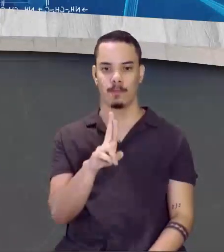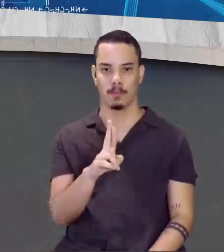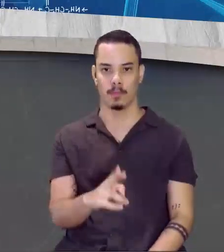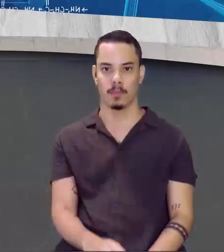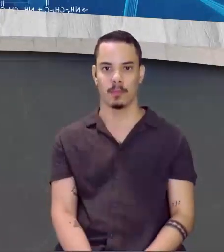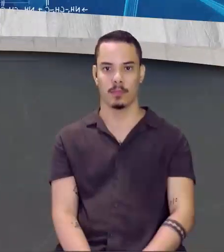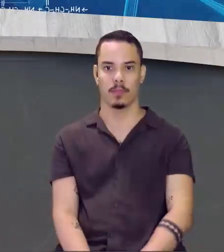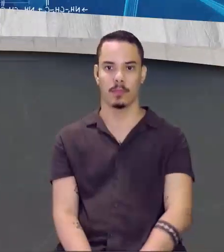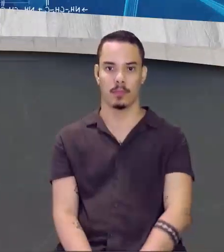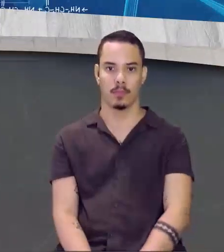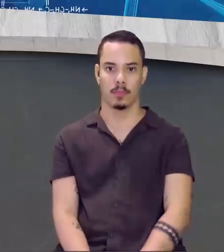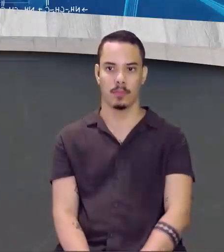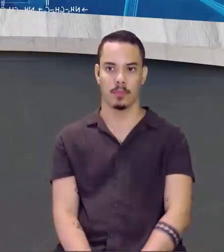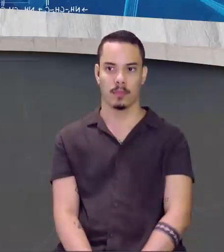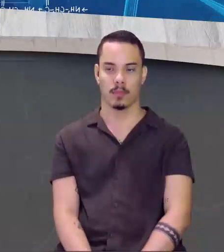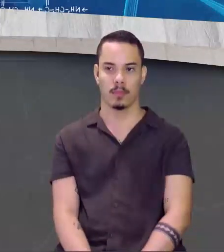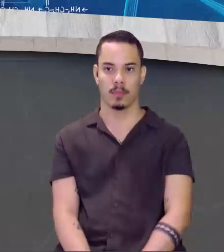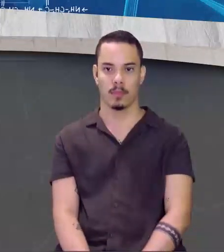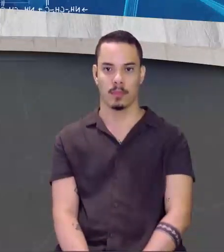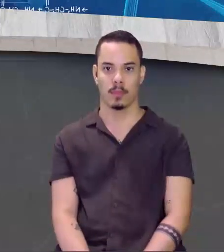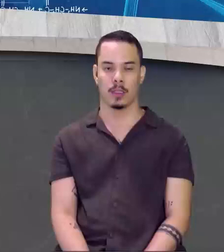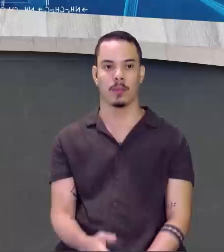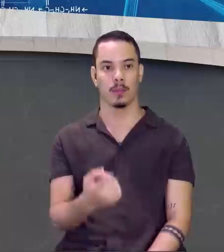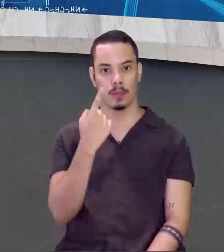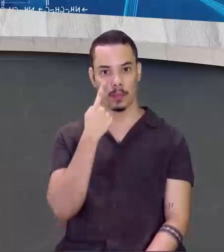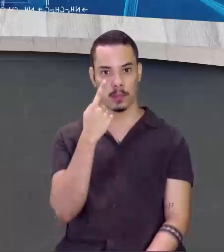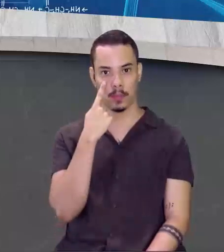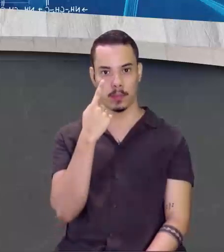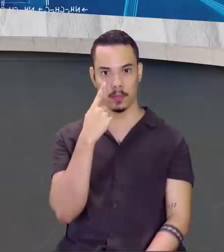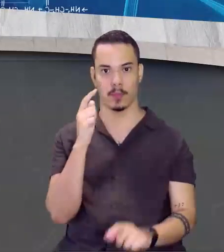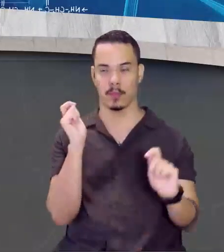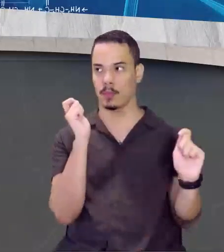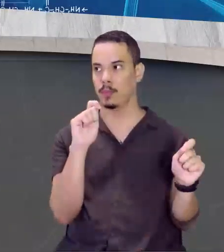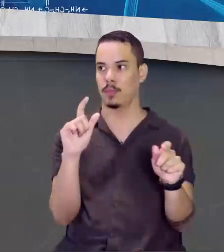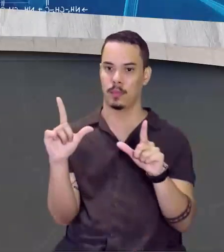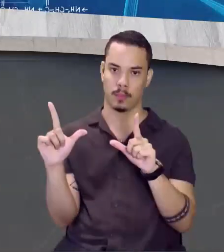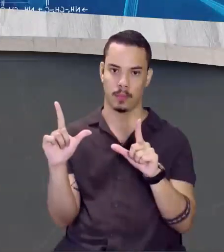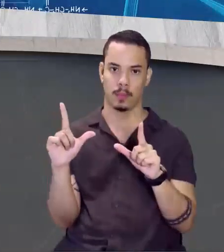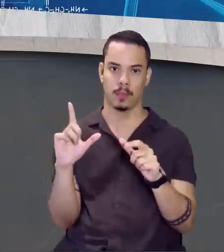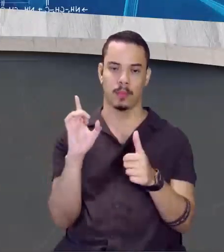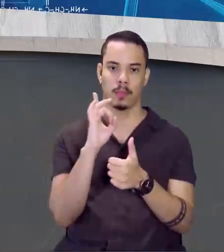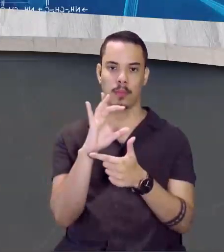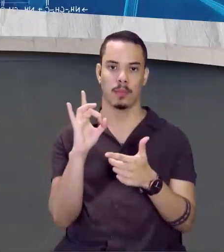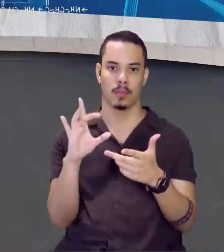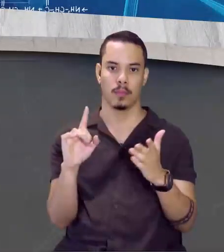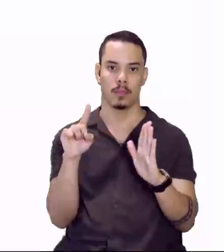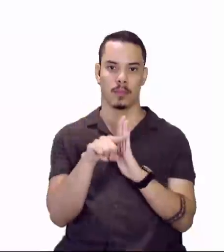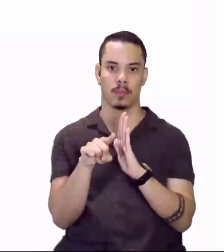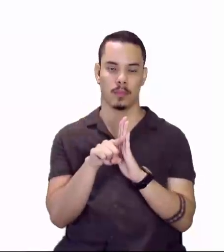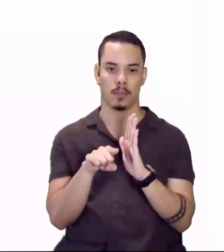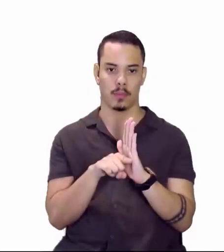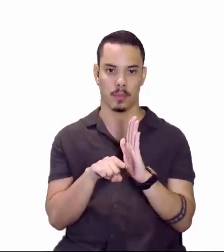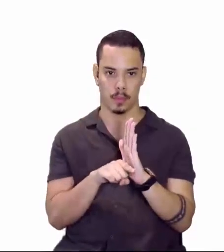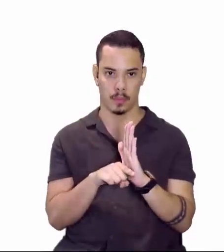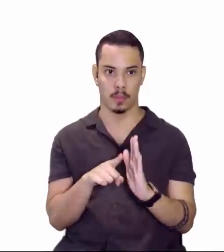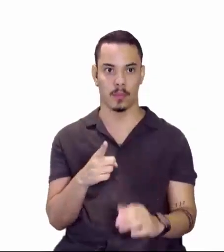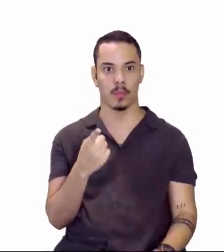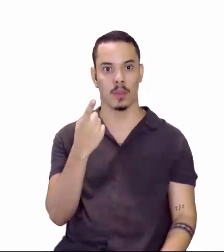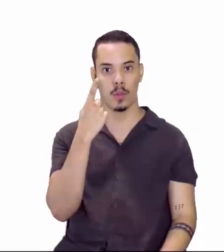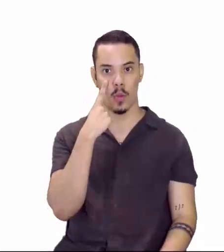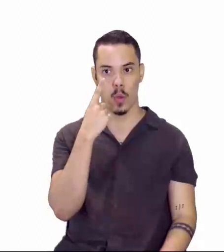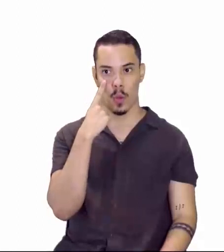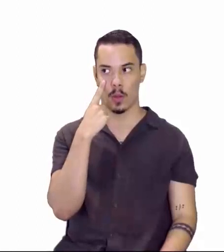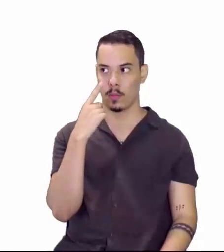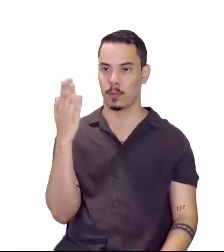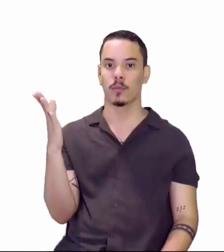Sendo assim, se liga aí para a gente comentar cada questão. Olha só, meu caro